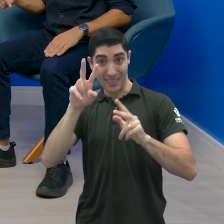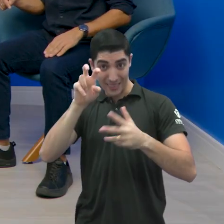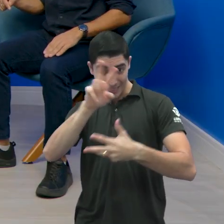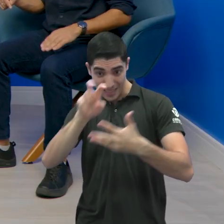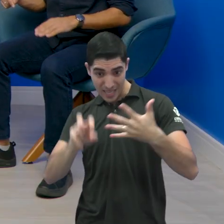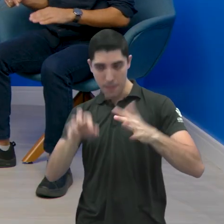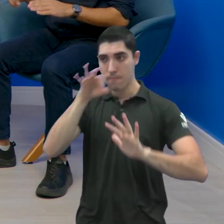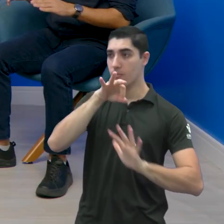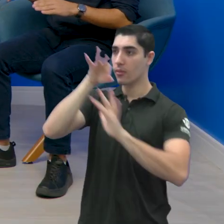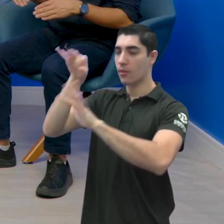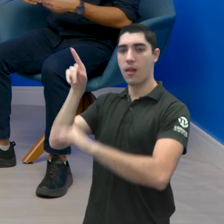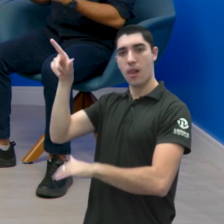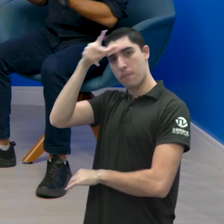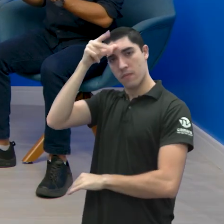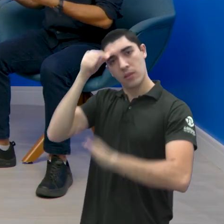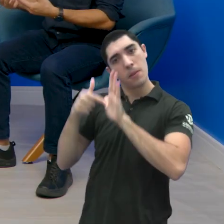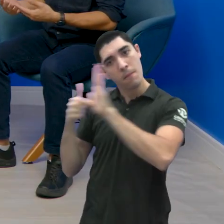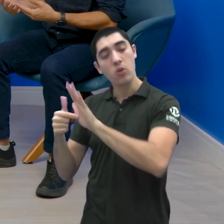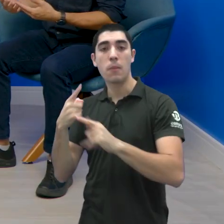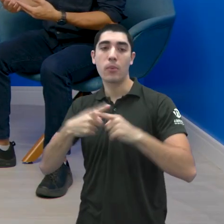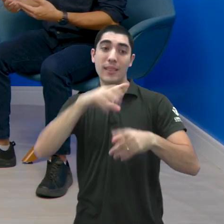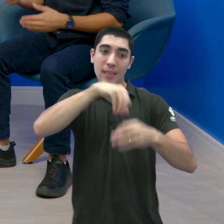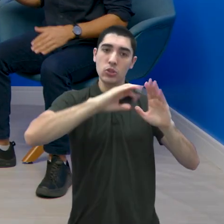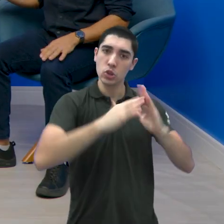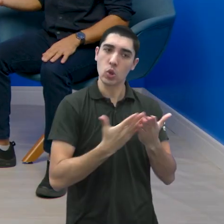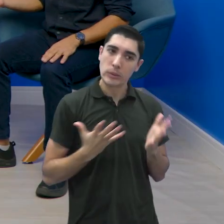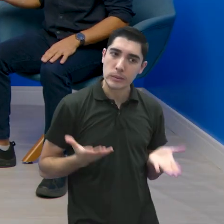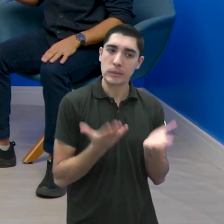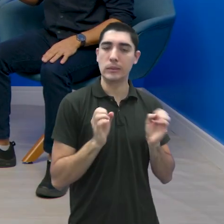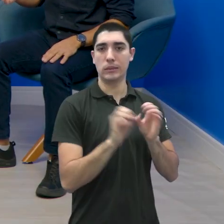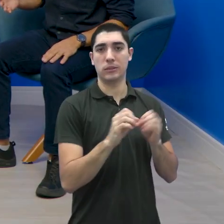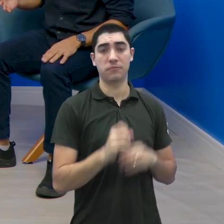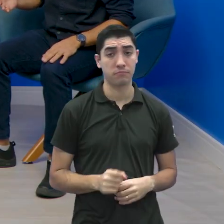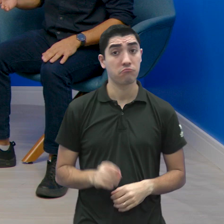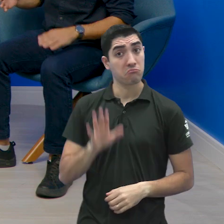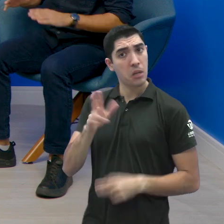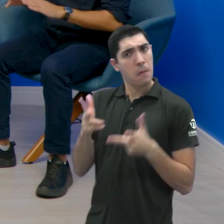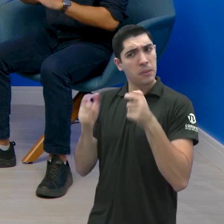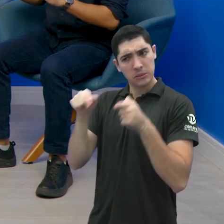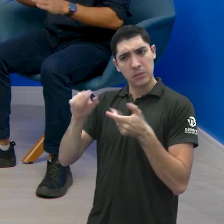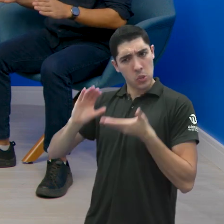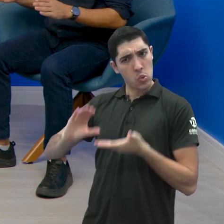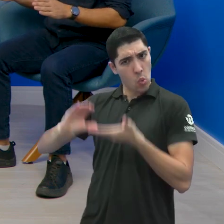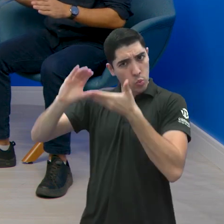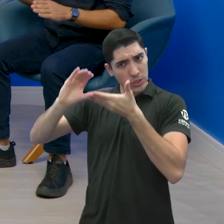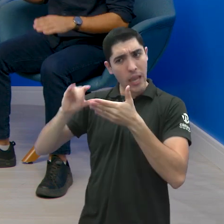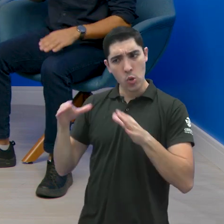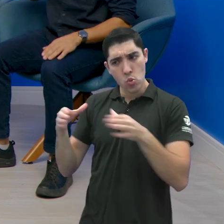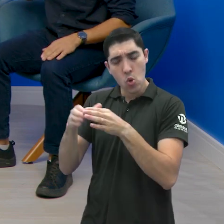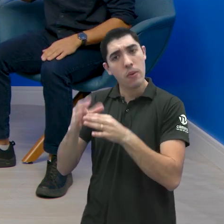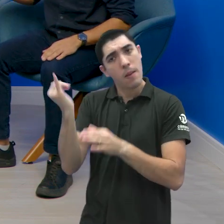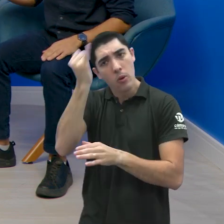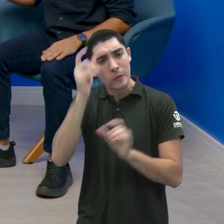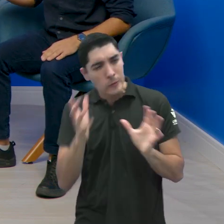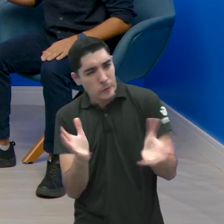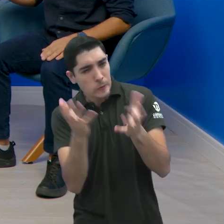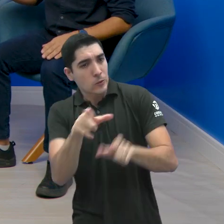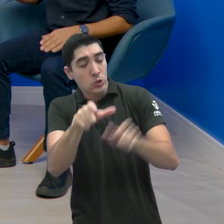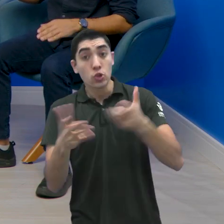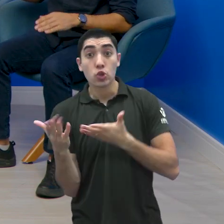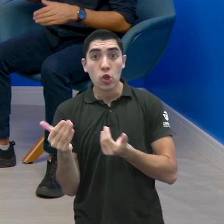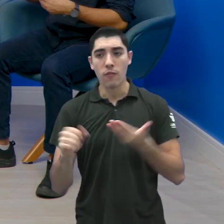de Juventude é um caminho para despertar o interesse dos jovens pela política. Sim. É um primeiro passo. Quem sabe lá na frente,